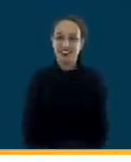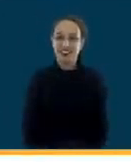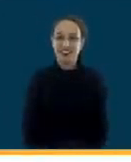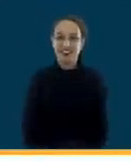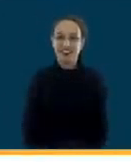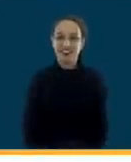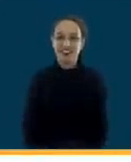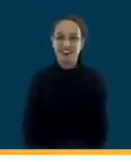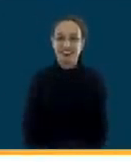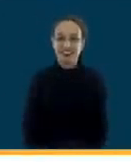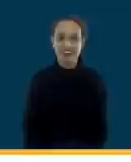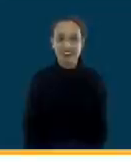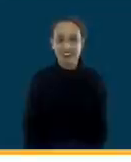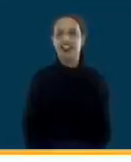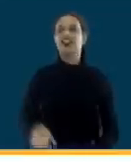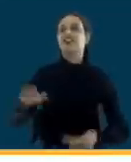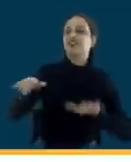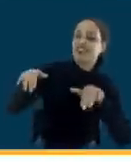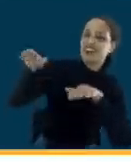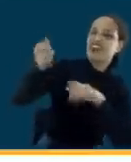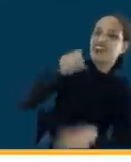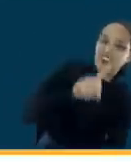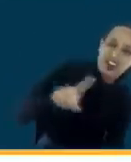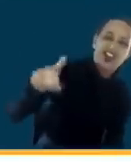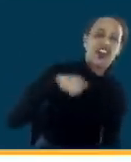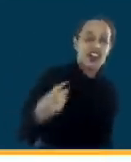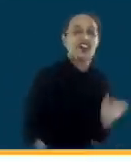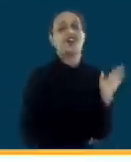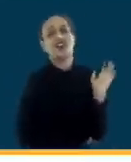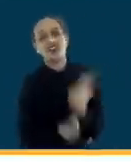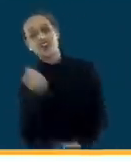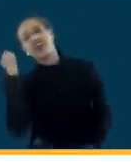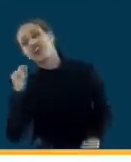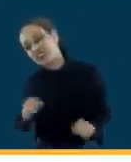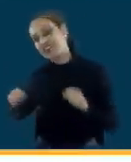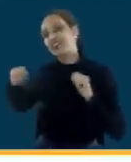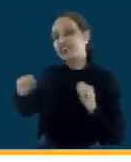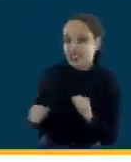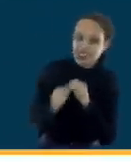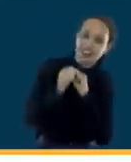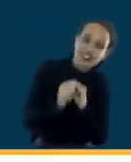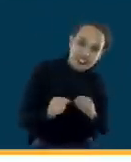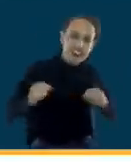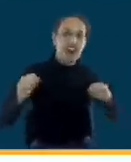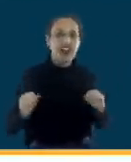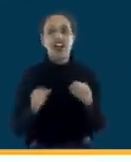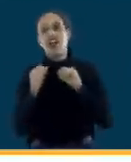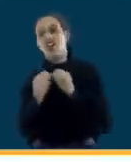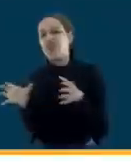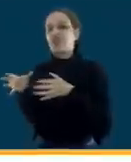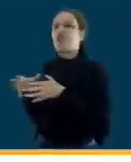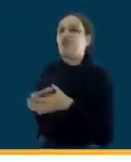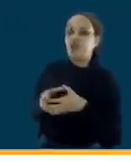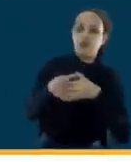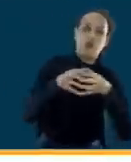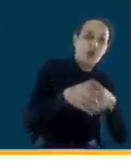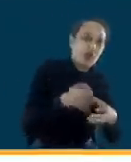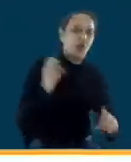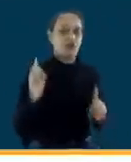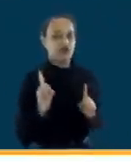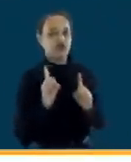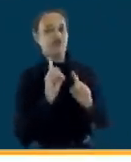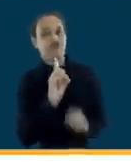Minha gente, eu vou me embora, o que me dão para levar? Eu